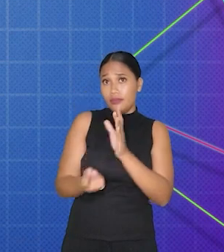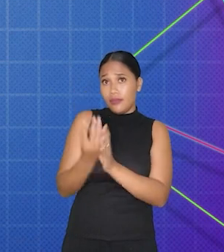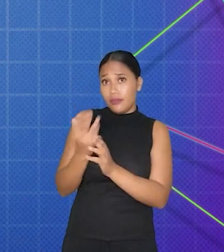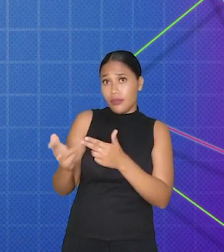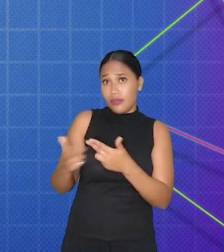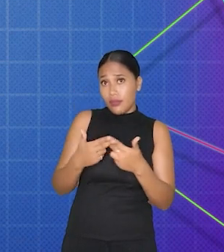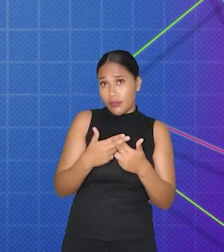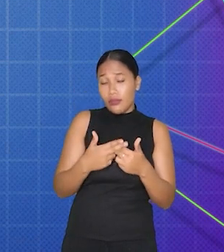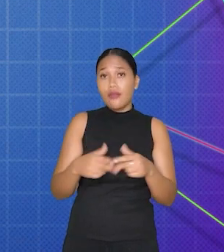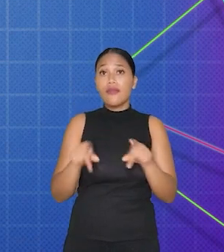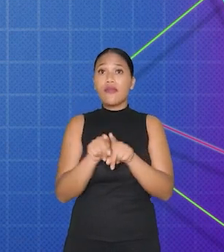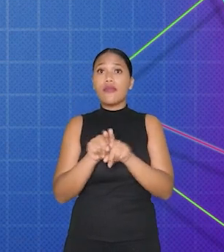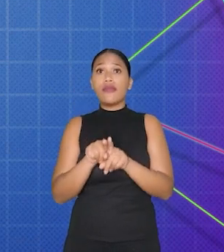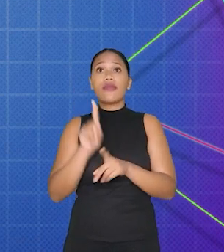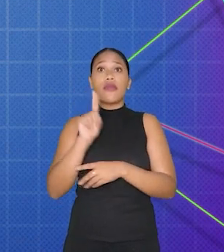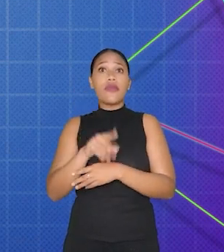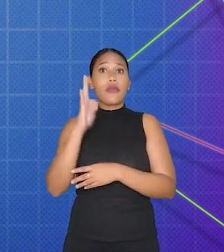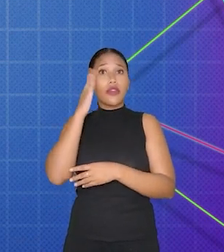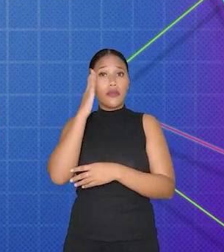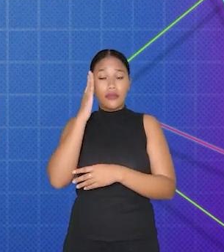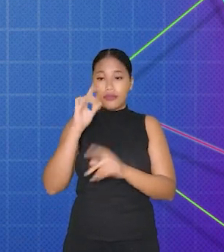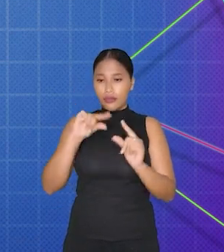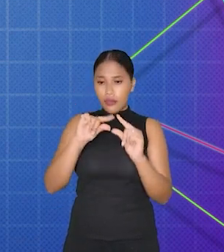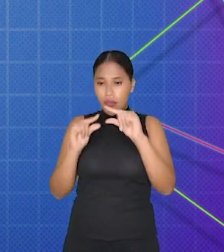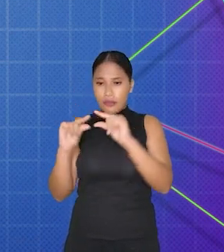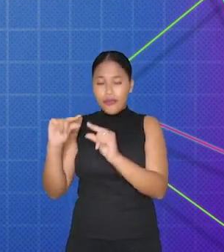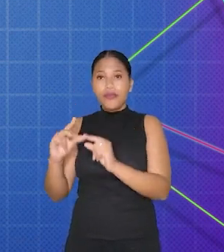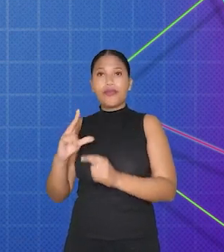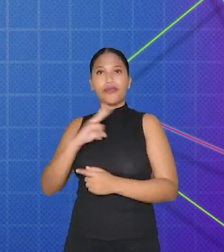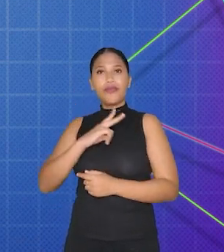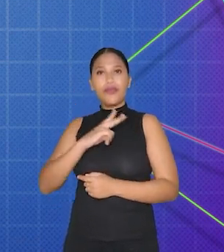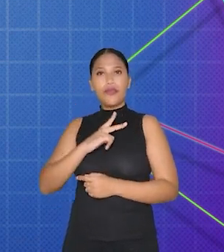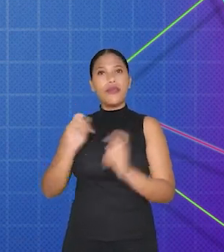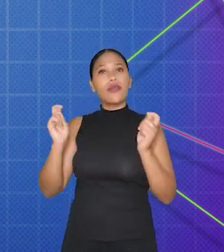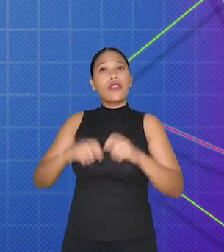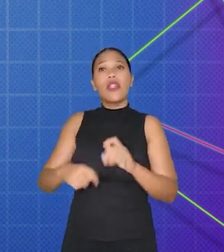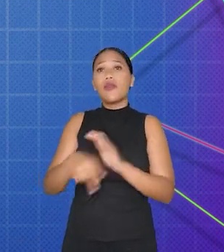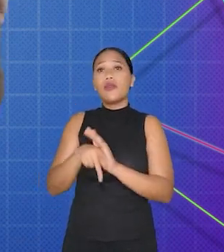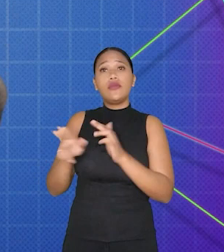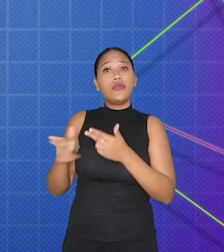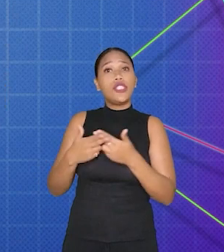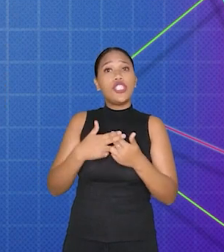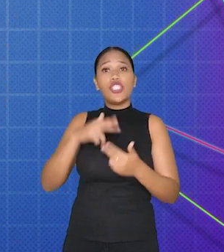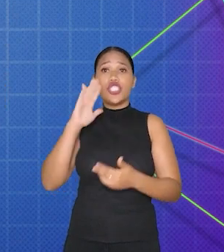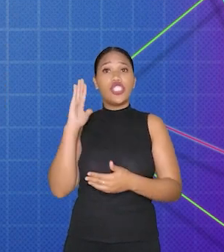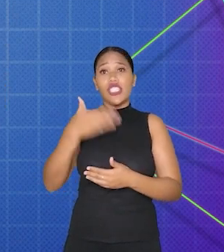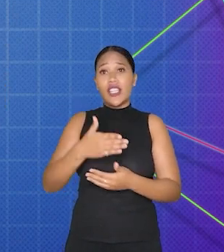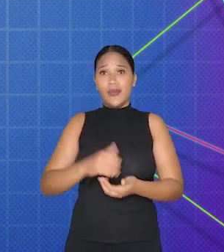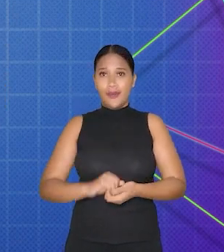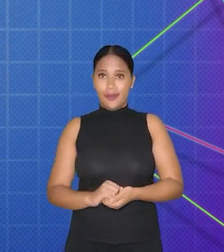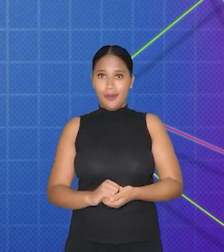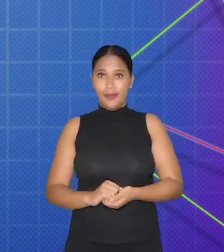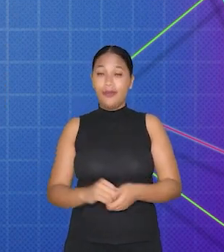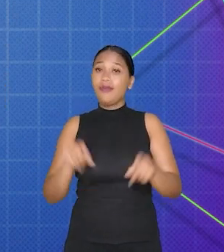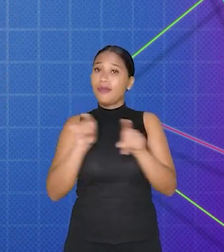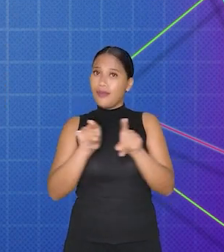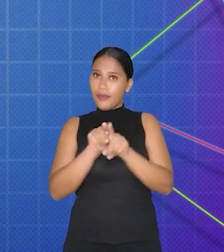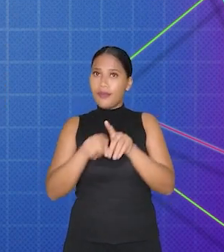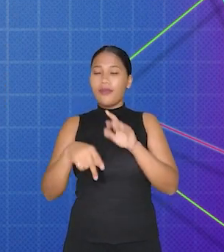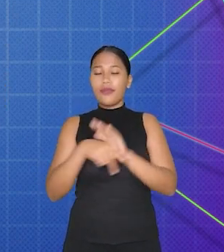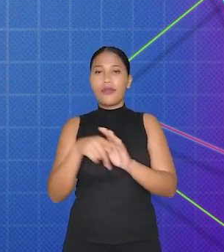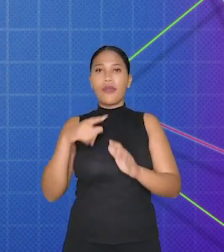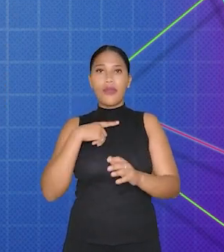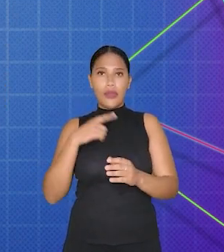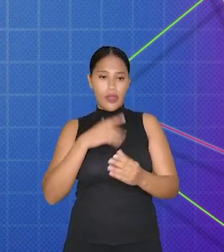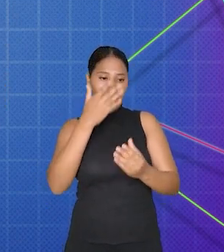facilidade de criação e edição das imagens, já que elas são compostas por pixels individuais que podem ser editados diretamente.